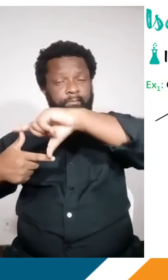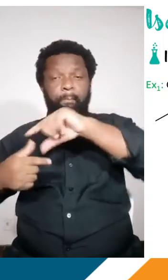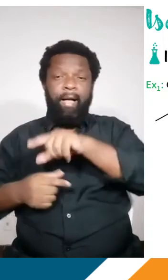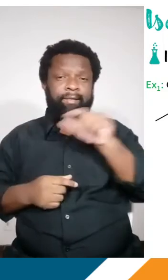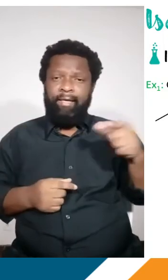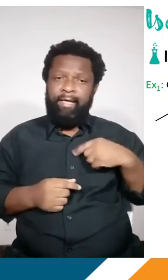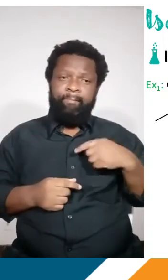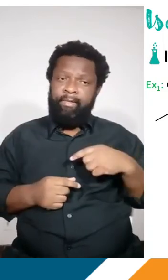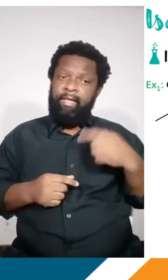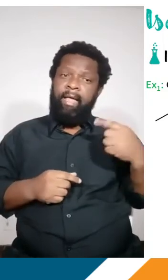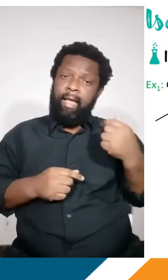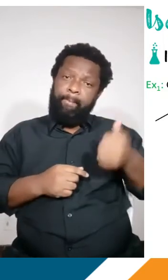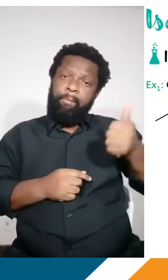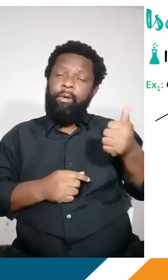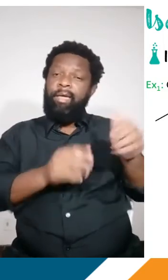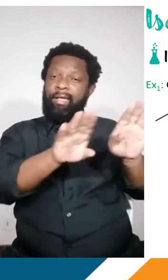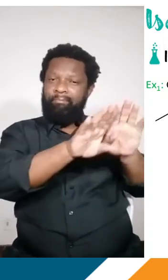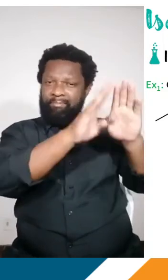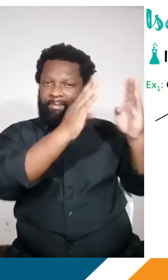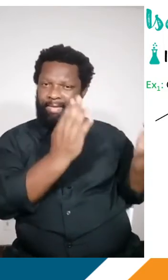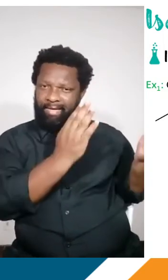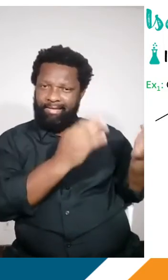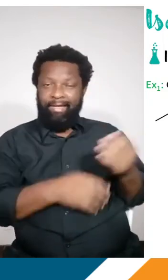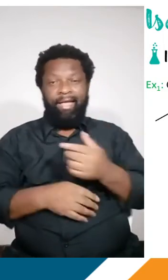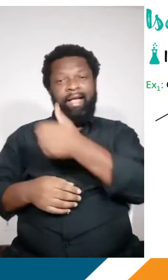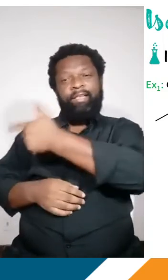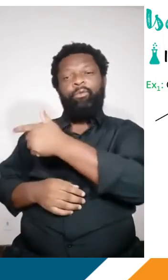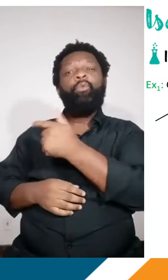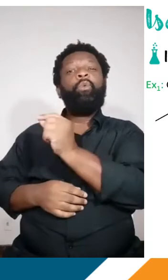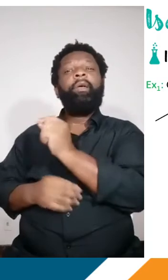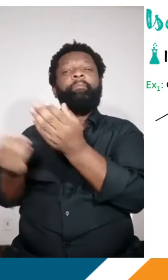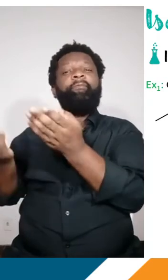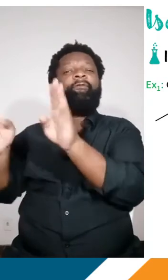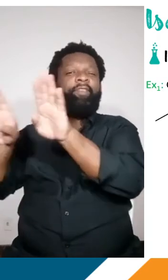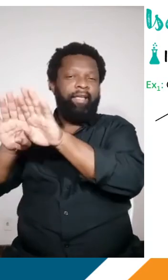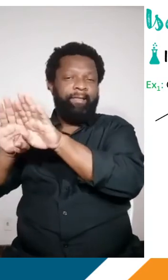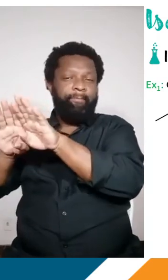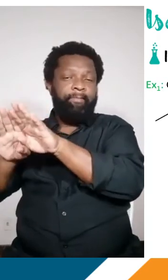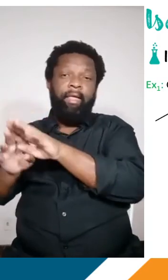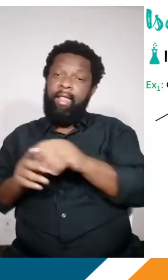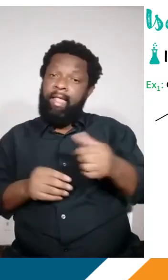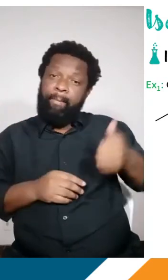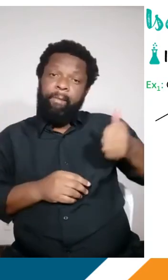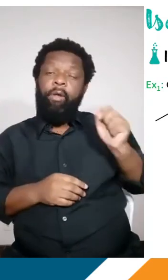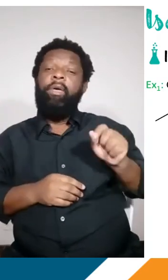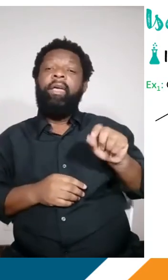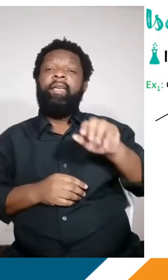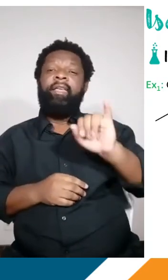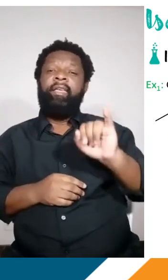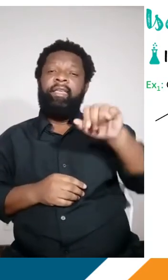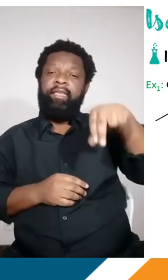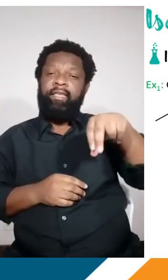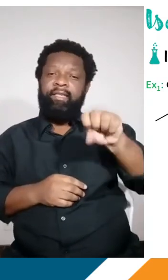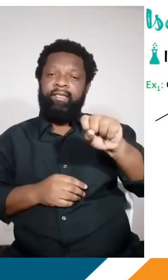hidrogênio. Porém, essa primeira é aberta e essa segunda é fechada. Também posso dizer que a primeira é